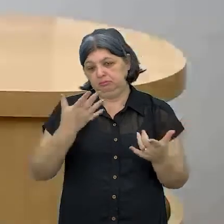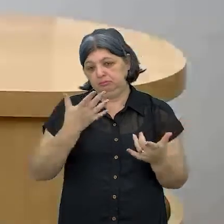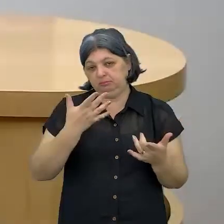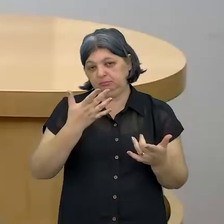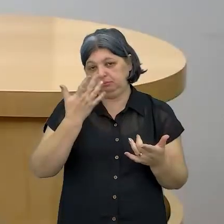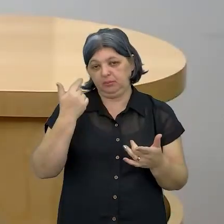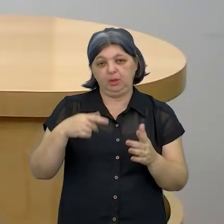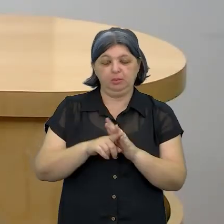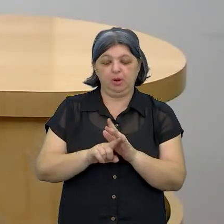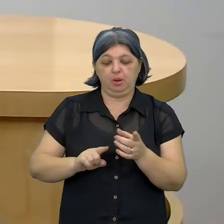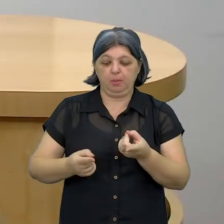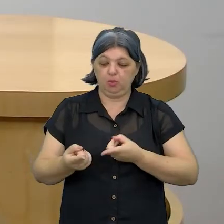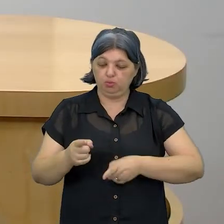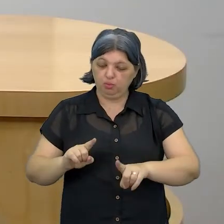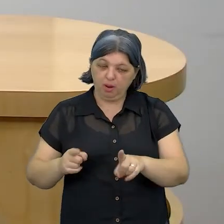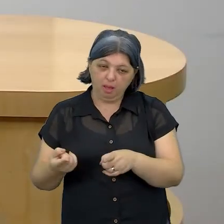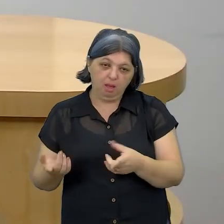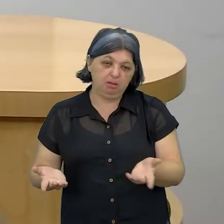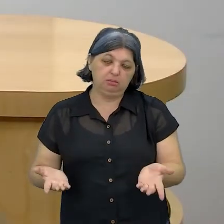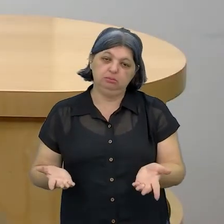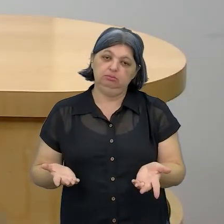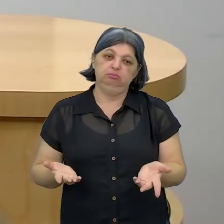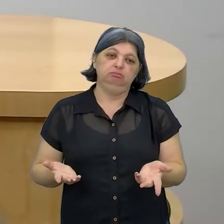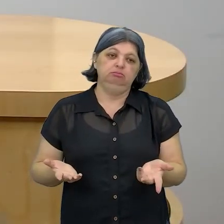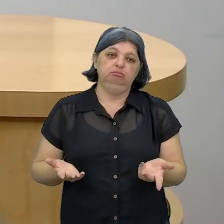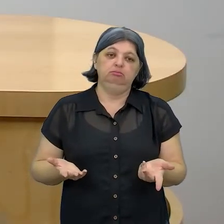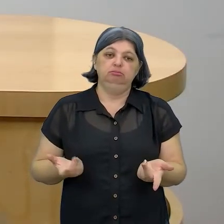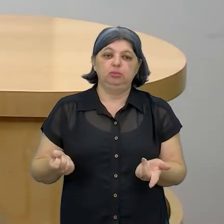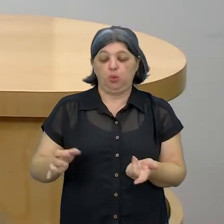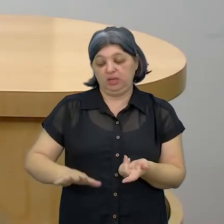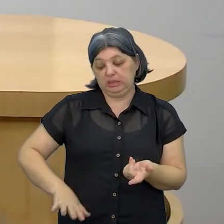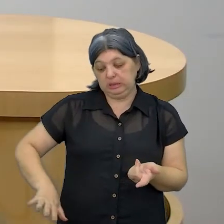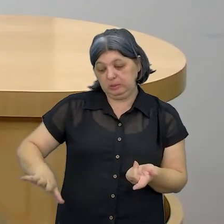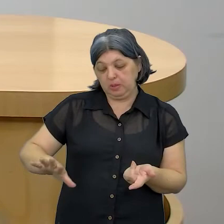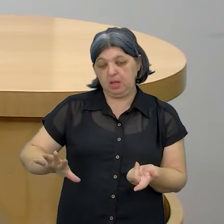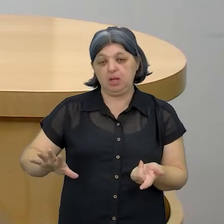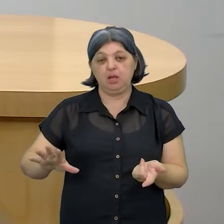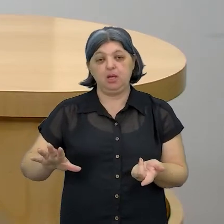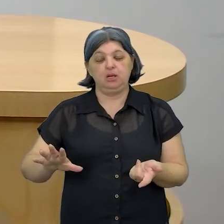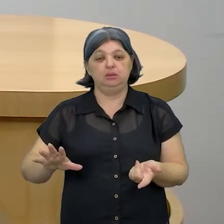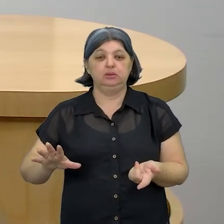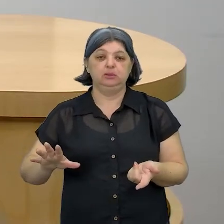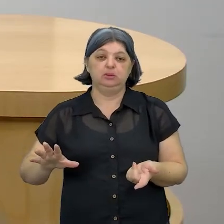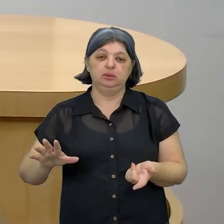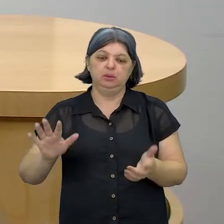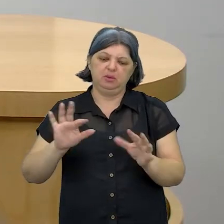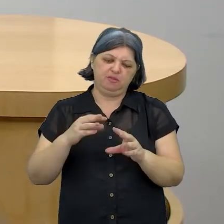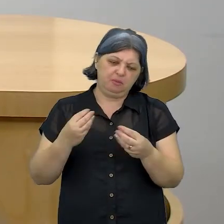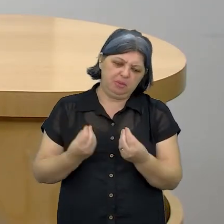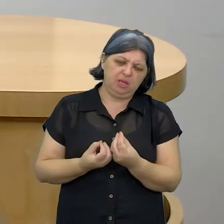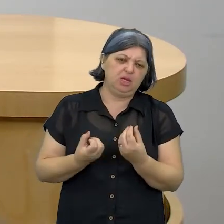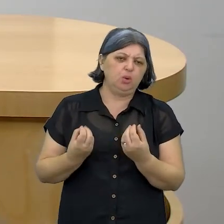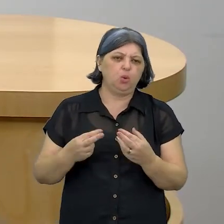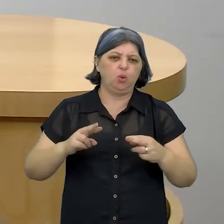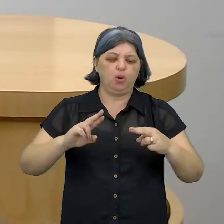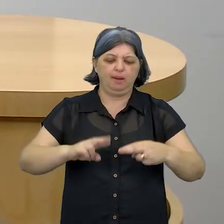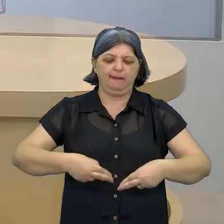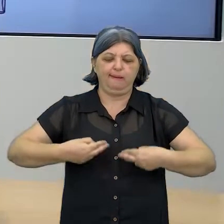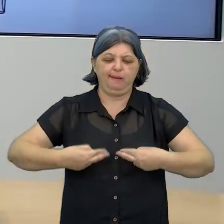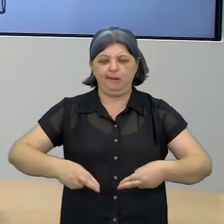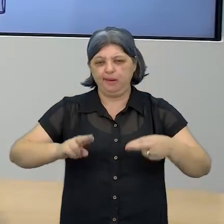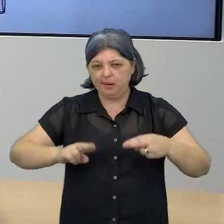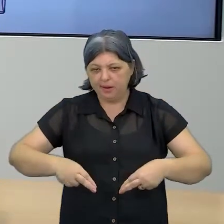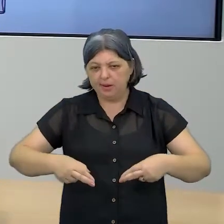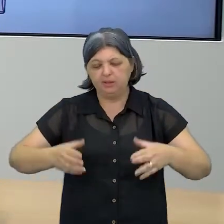uma churrasqueira, né, um espaço de lazer com a família, pendurar rede, descansar,